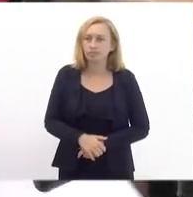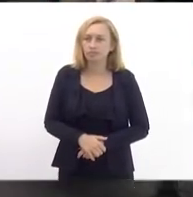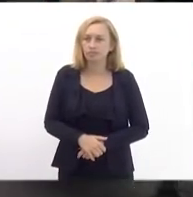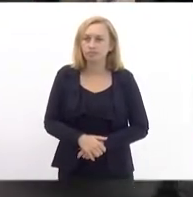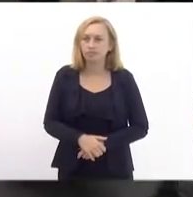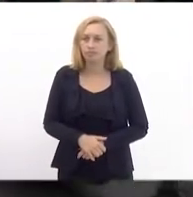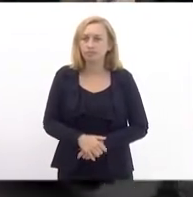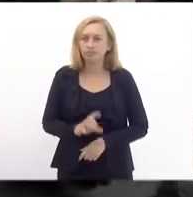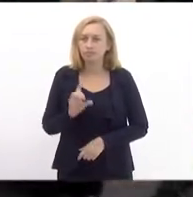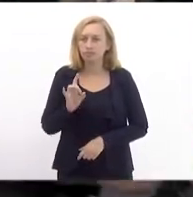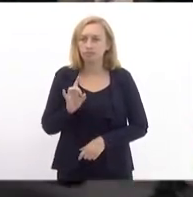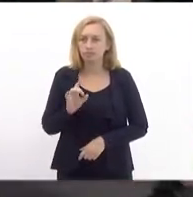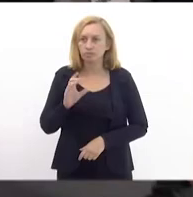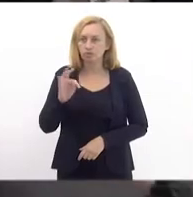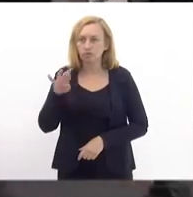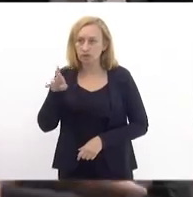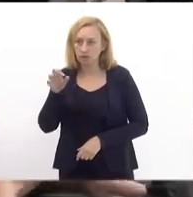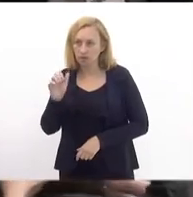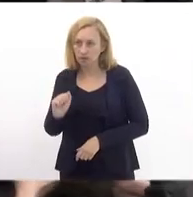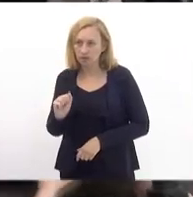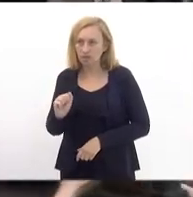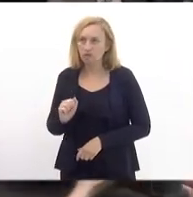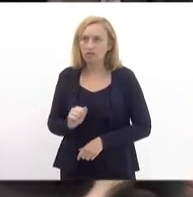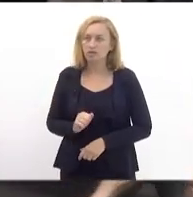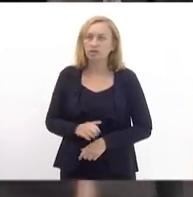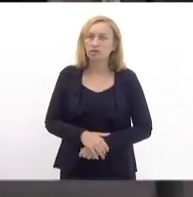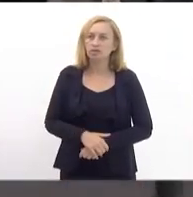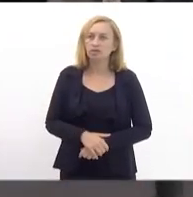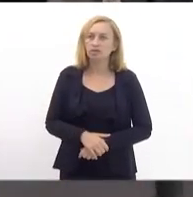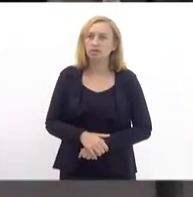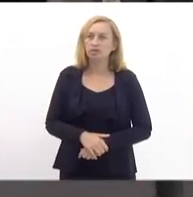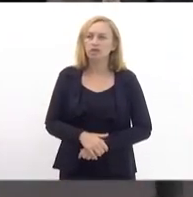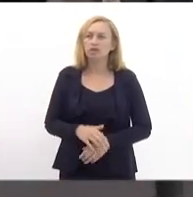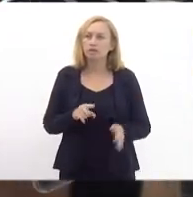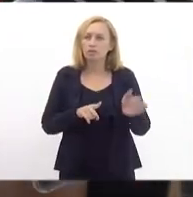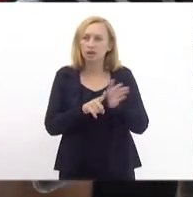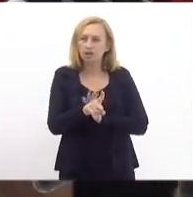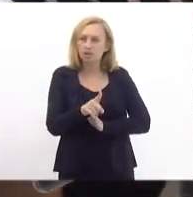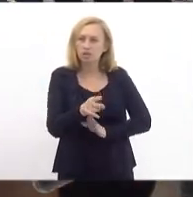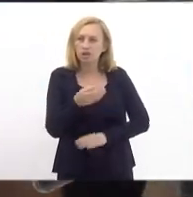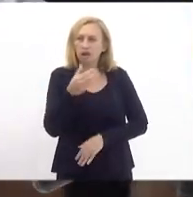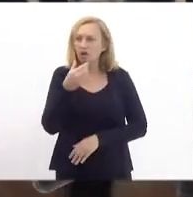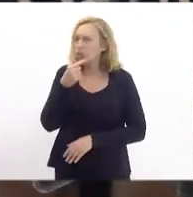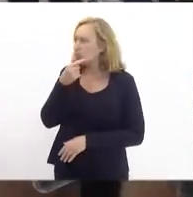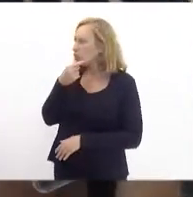Não, sou comissionada. Muito obrigado. Queria perguntar ao Cavaleiro, que estava ali.